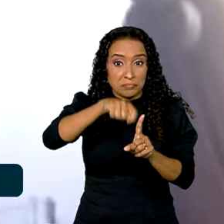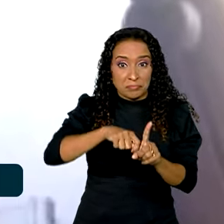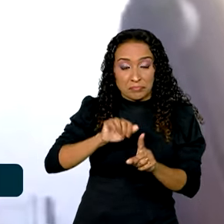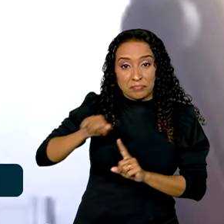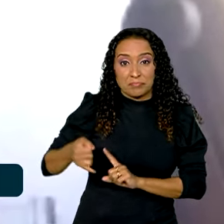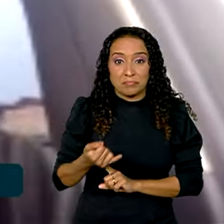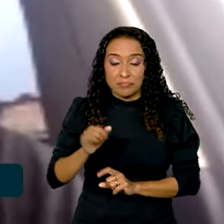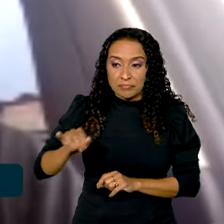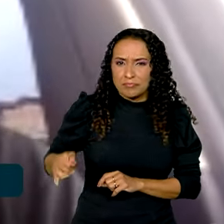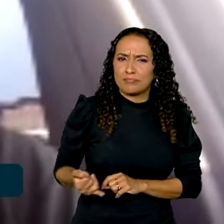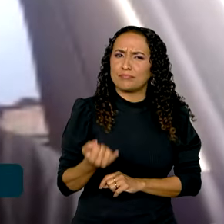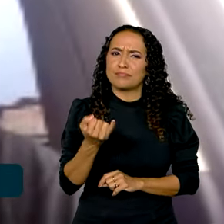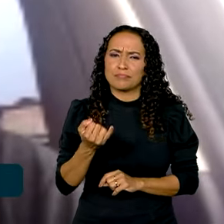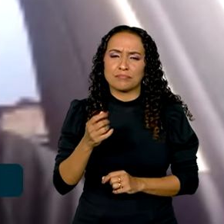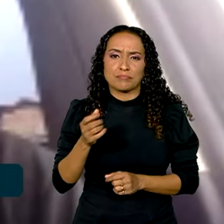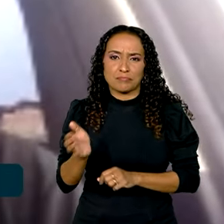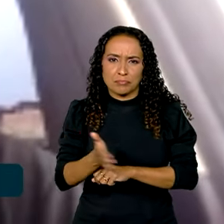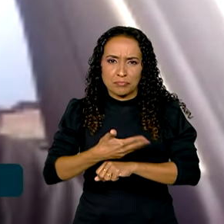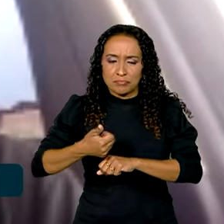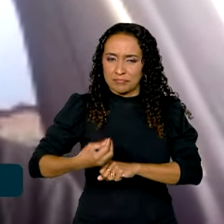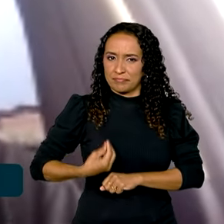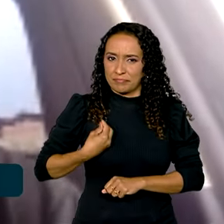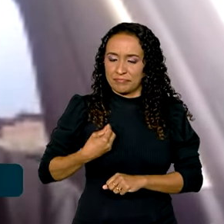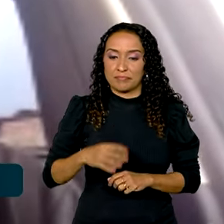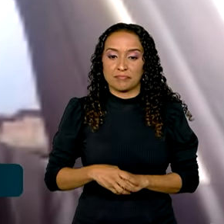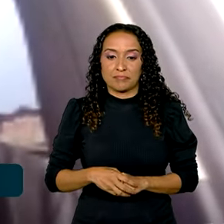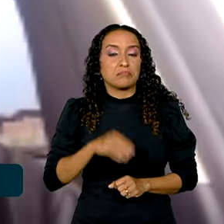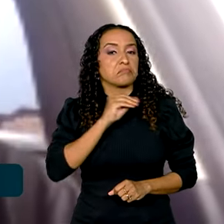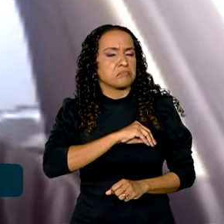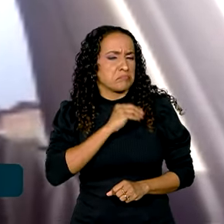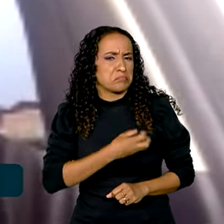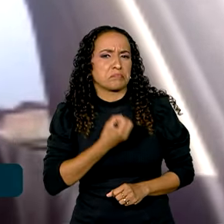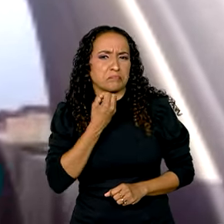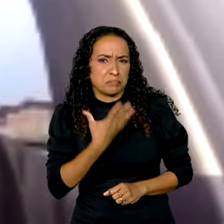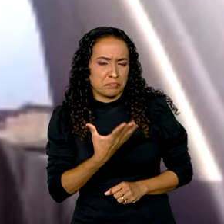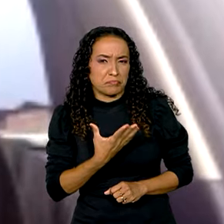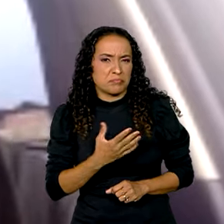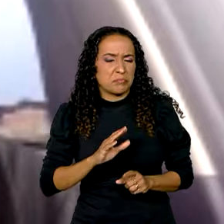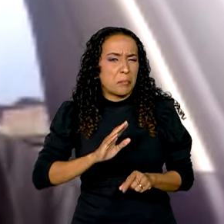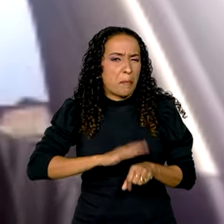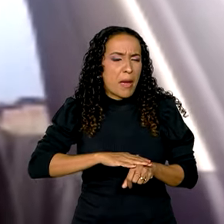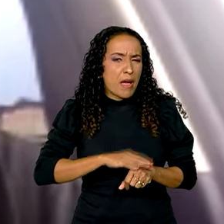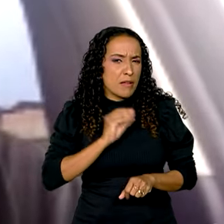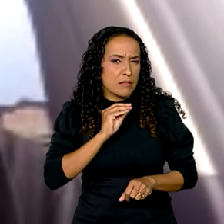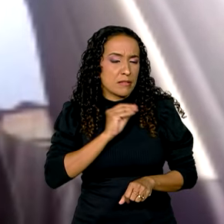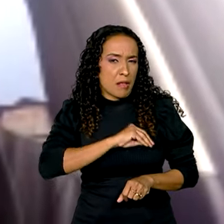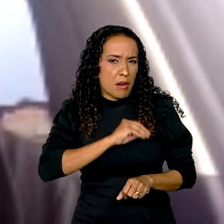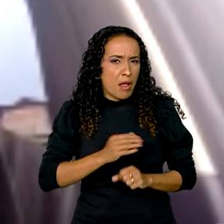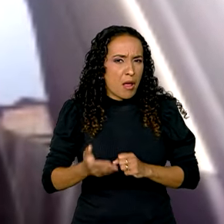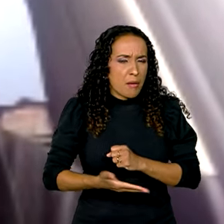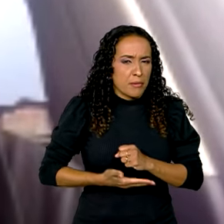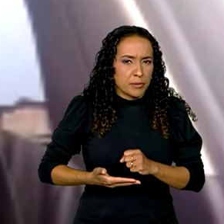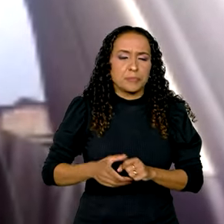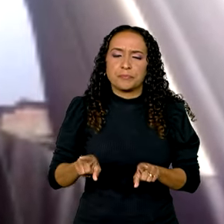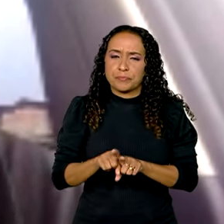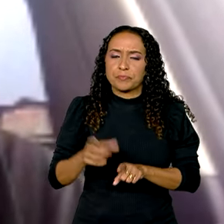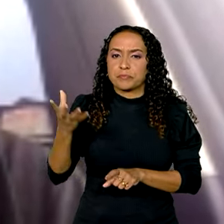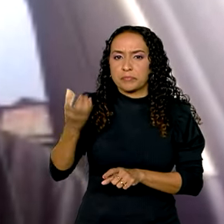uma oportunidade de melhorar de vida. Um salário bom, né? É um pouco mais que o salário mínimo. Eu tenho ganho